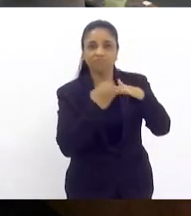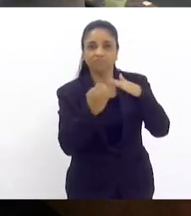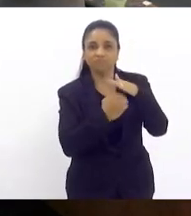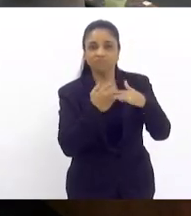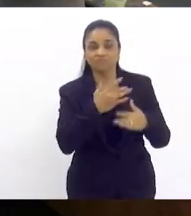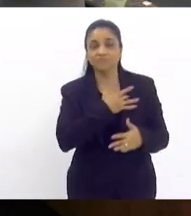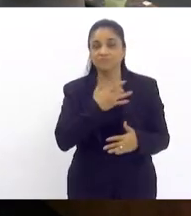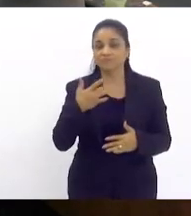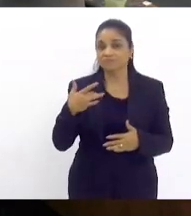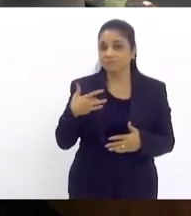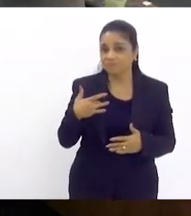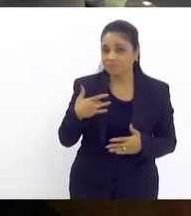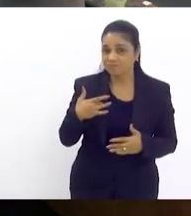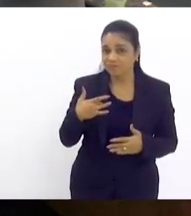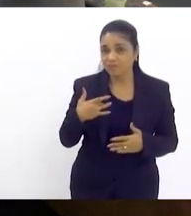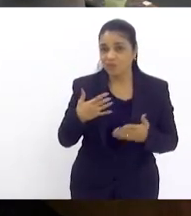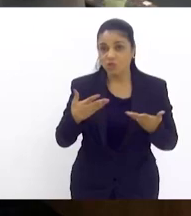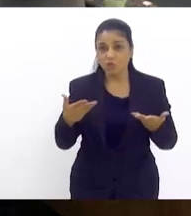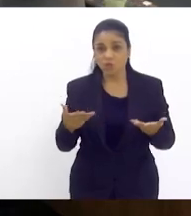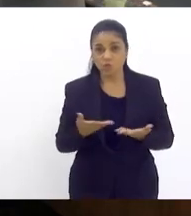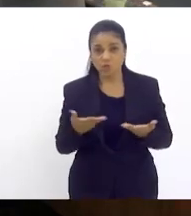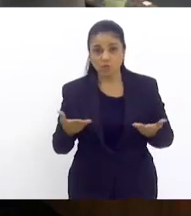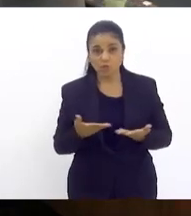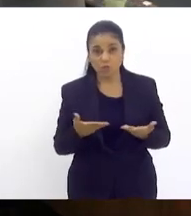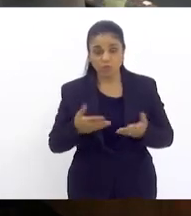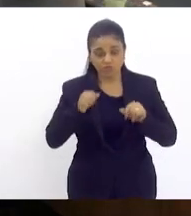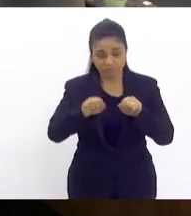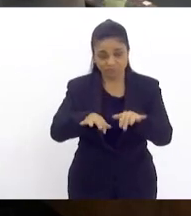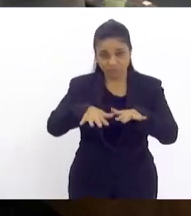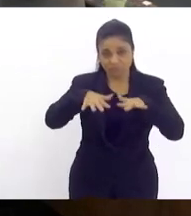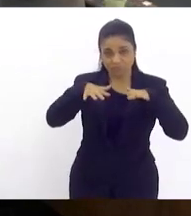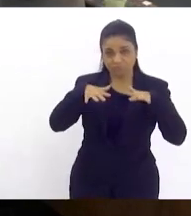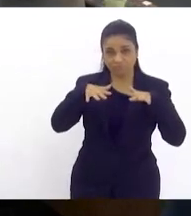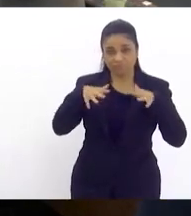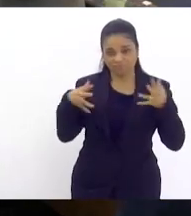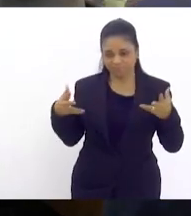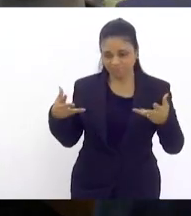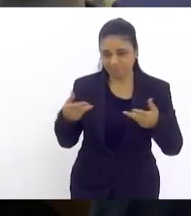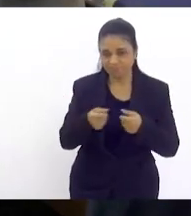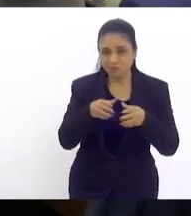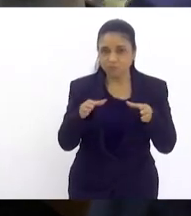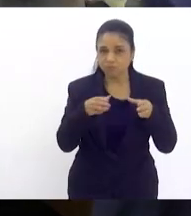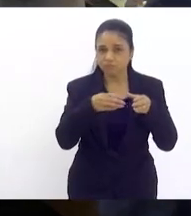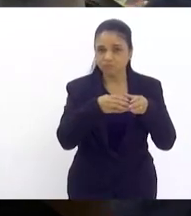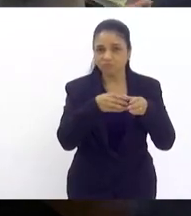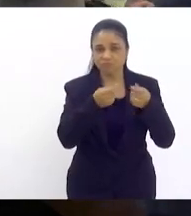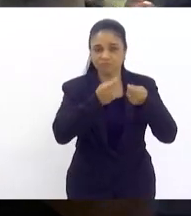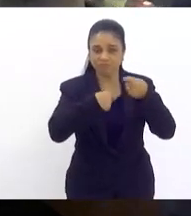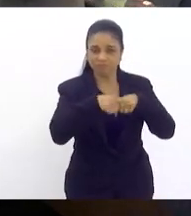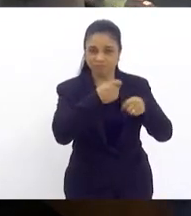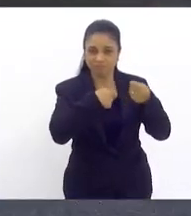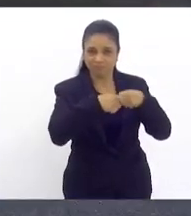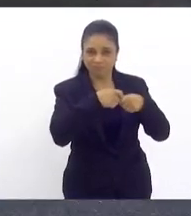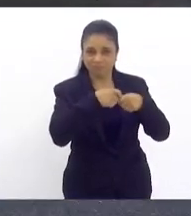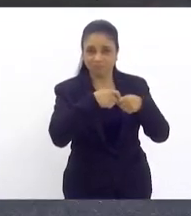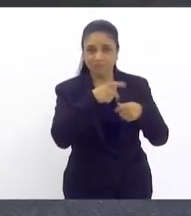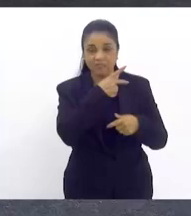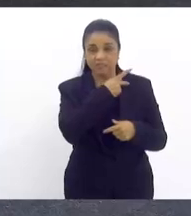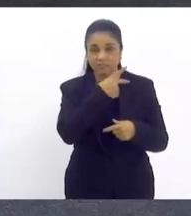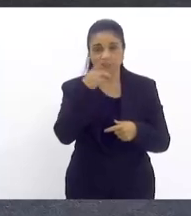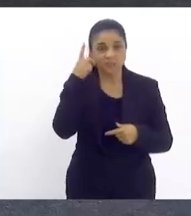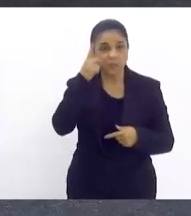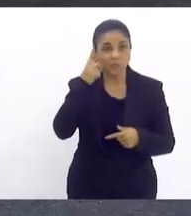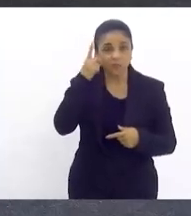e hoje nano uma bela audiência realizada pela comissão de Economia sobre o comando da deputada